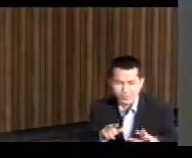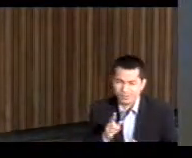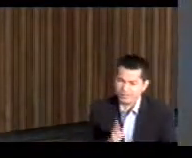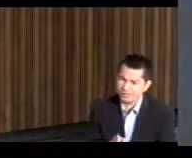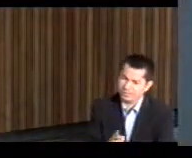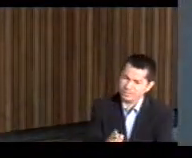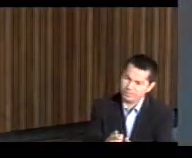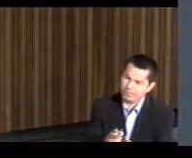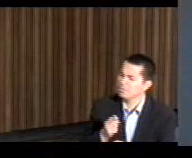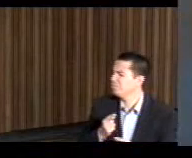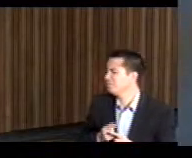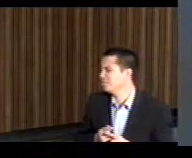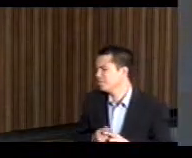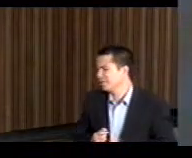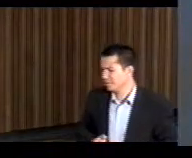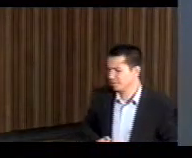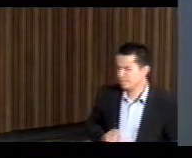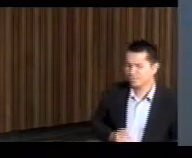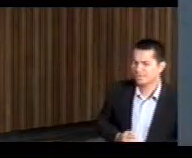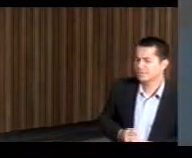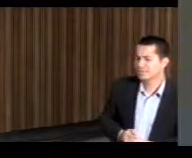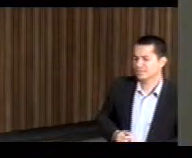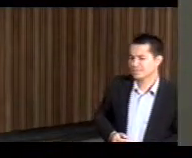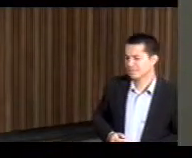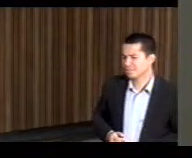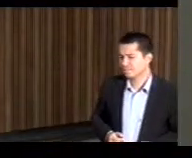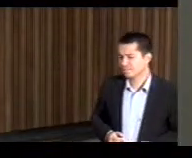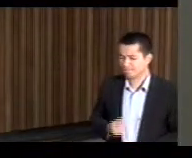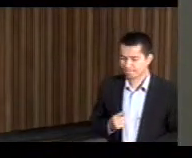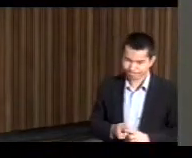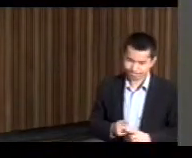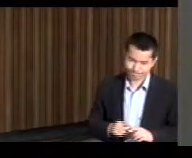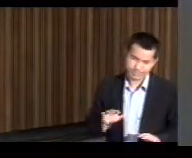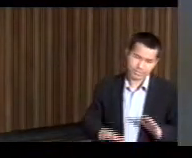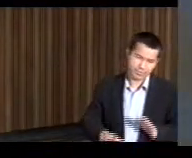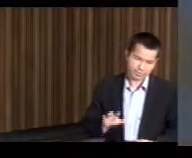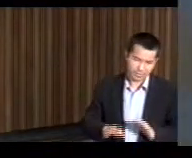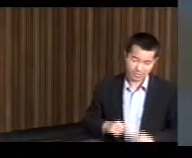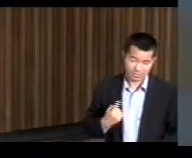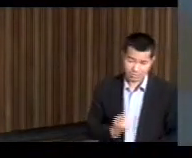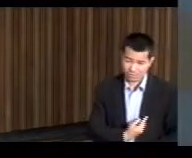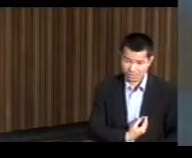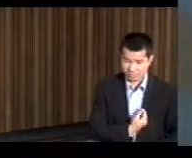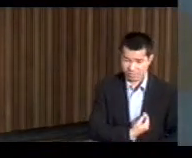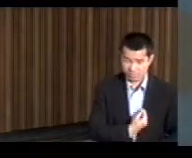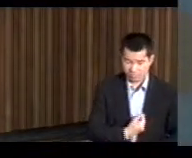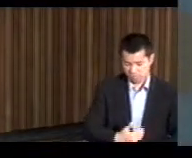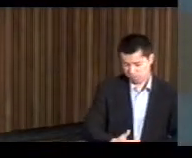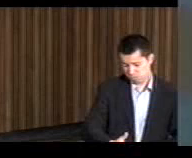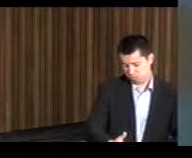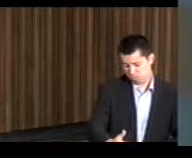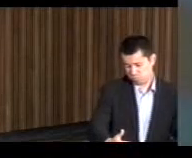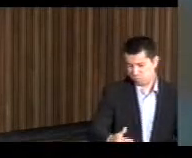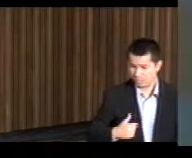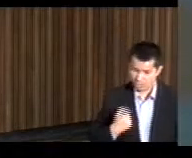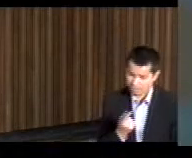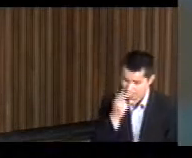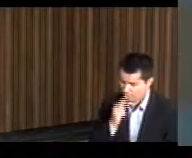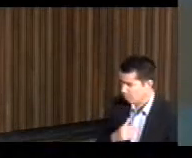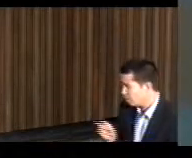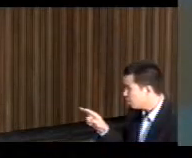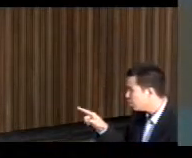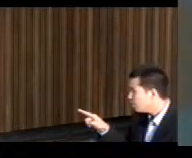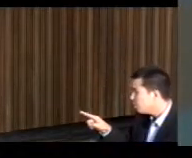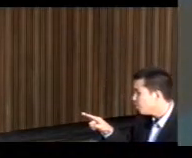Por que isso? Porque às vezes a gente vai vendo o tempo passar na nossa vida e a gente se sente como Abraão.